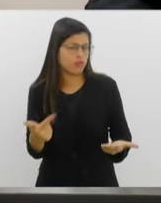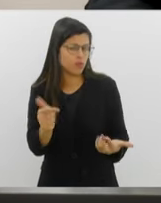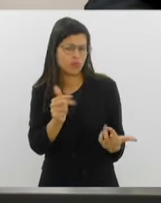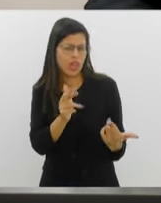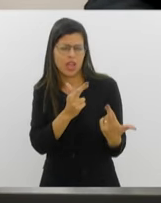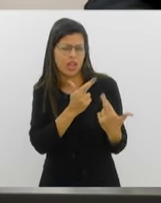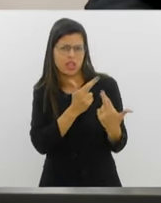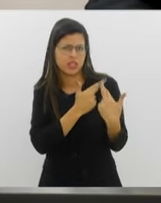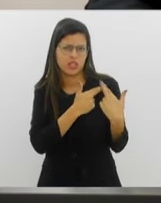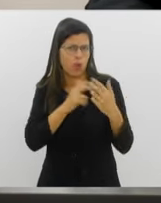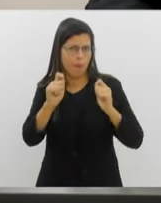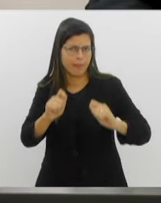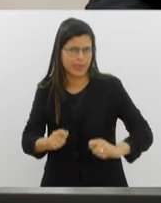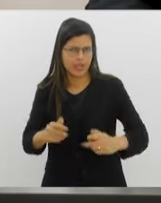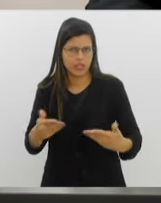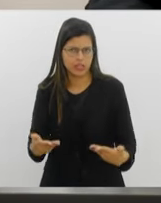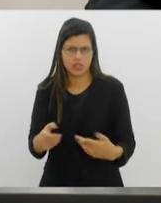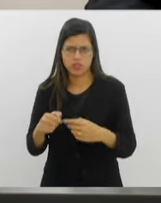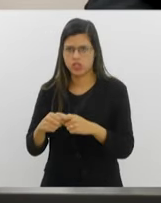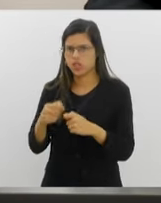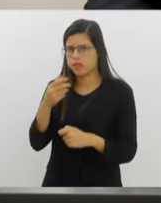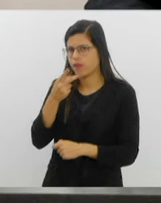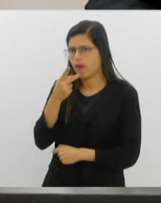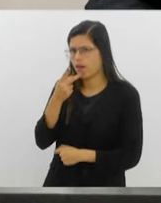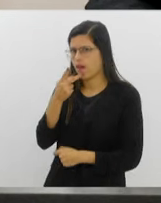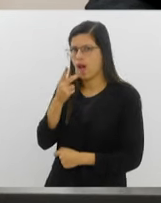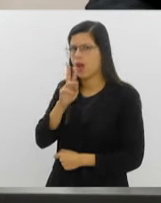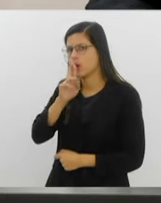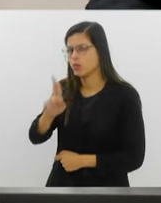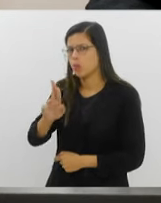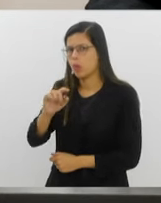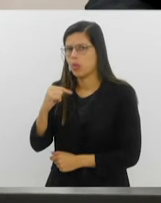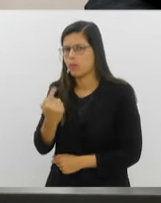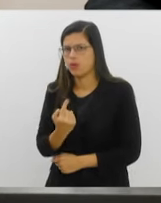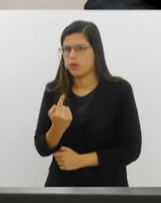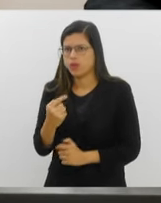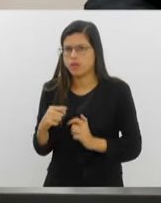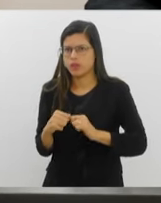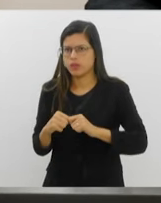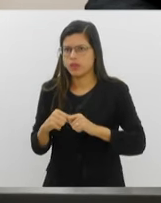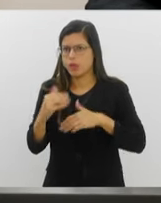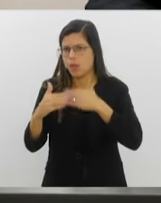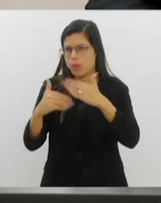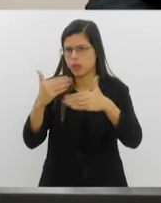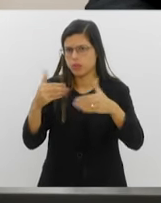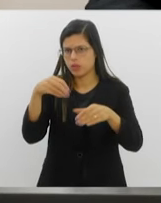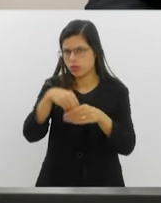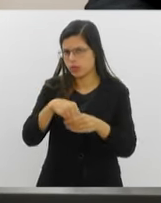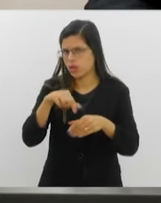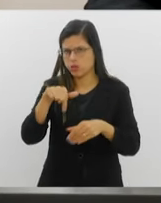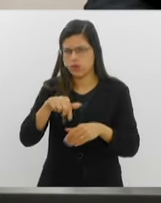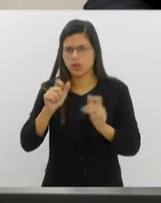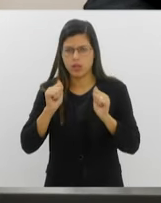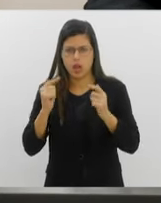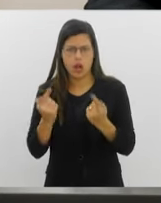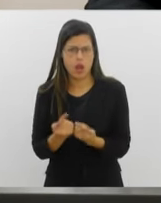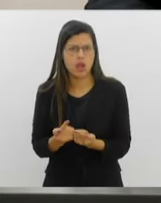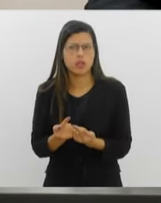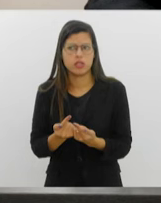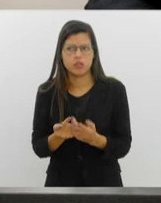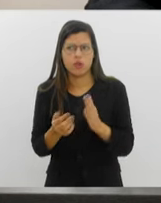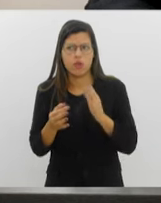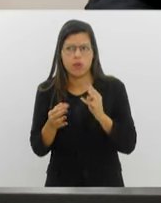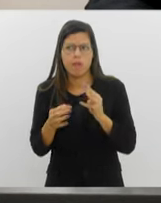nenhuma para dizer o que a gente tem que fazer no trâmite de qualquer processo dentro da casa. Me parece até muito